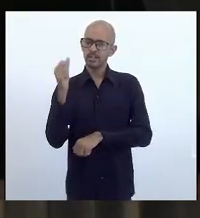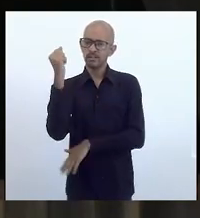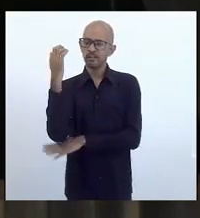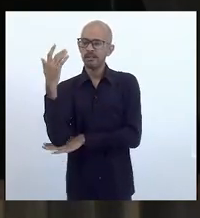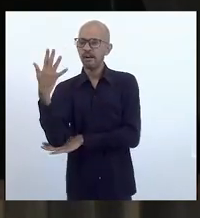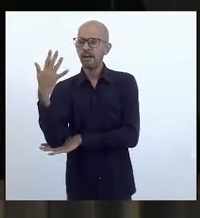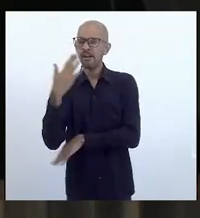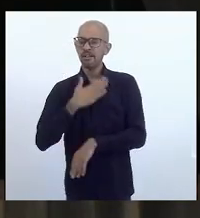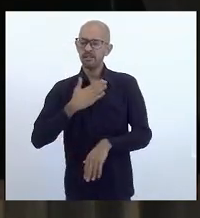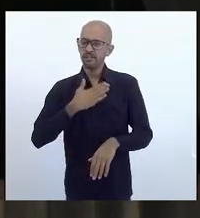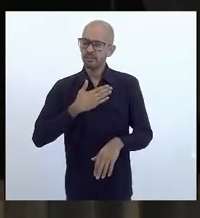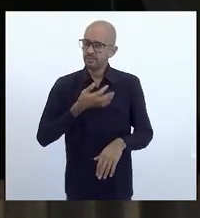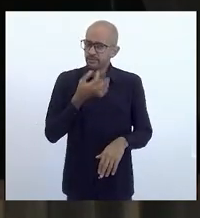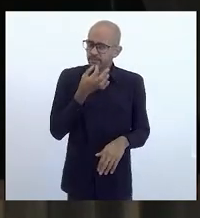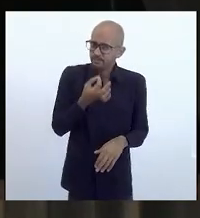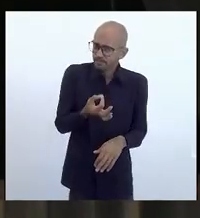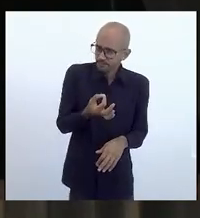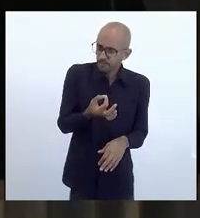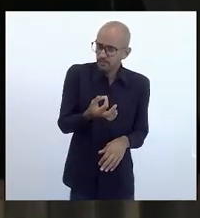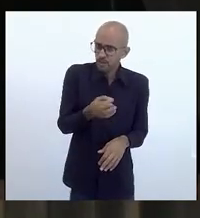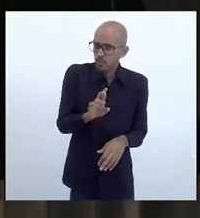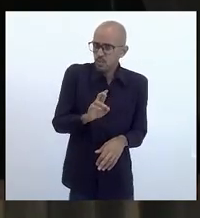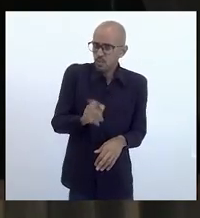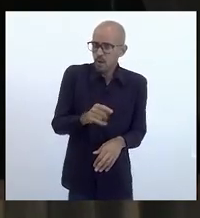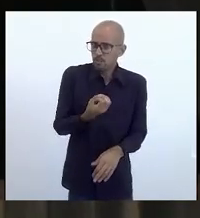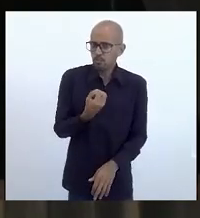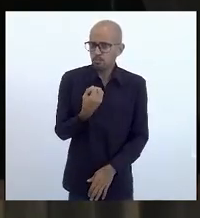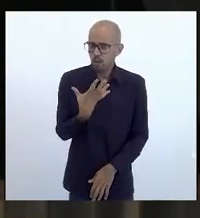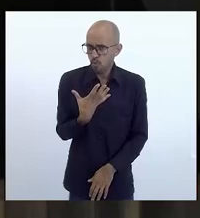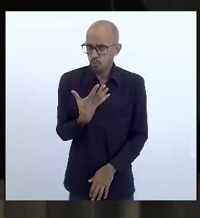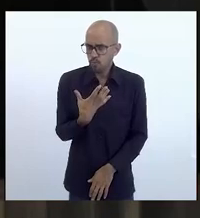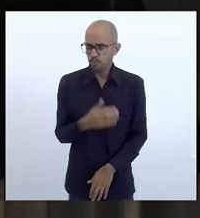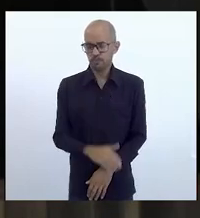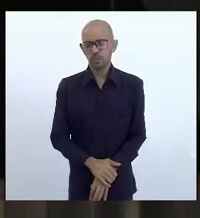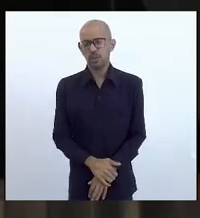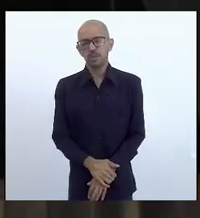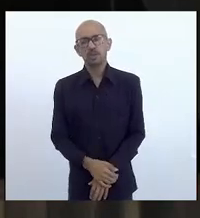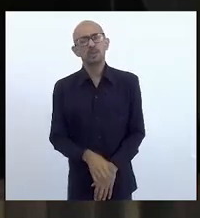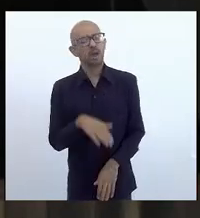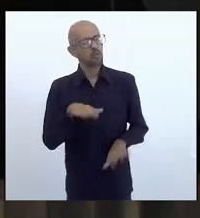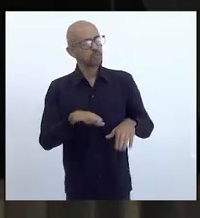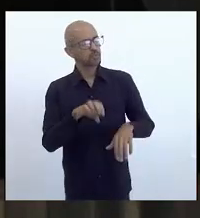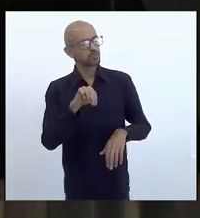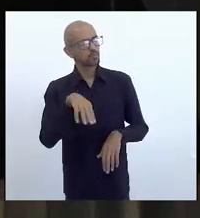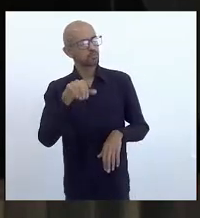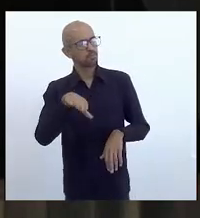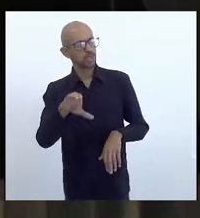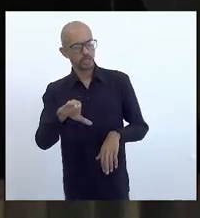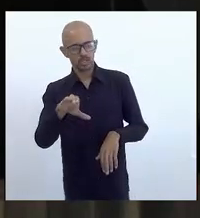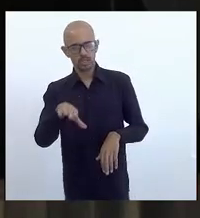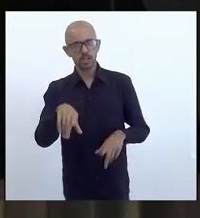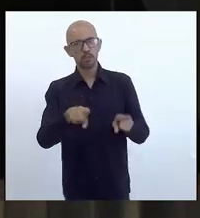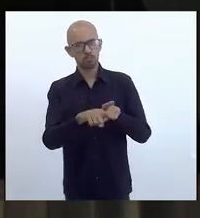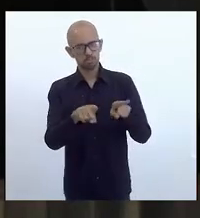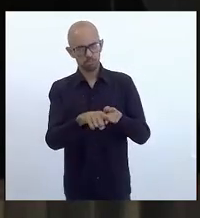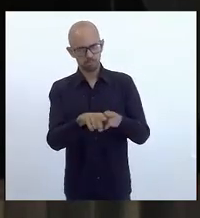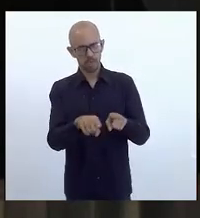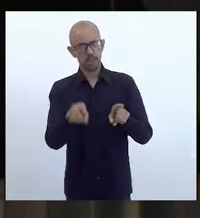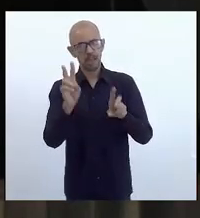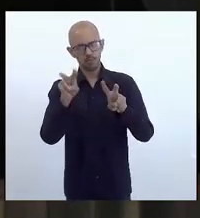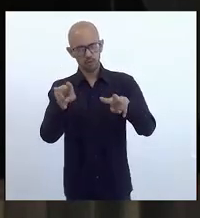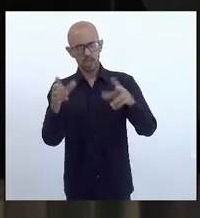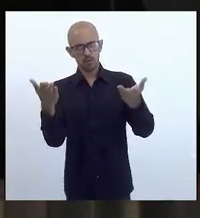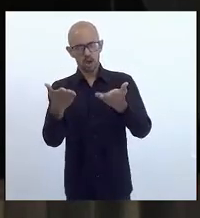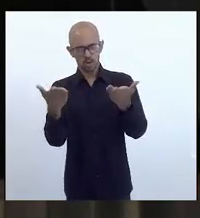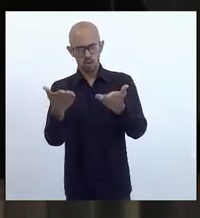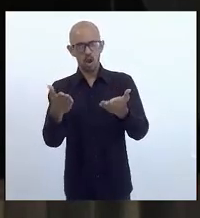me pareceu muito inoportuno essa redução, acho que o deputado Carlos Mink está nos ouvindo, porque, afinal, a gente está vivendo